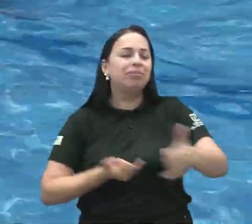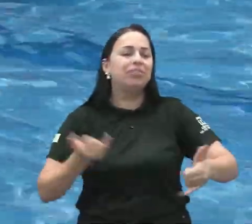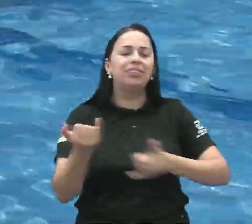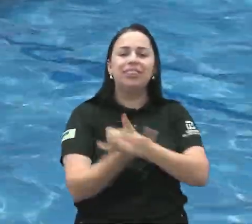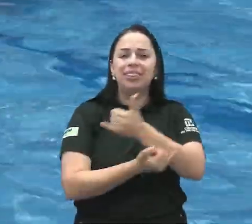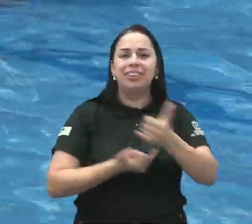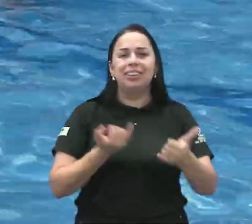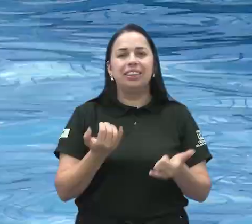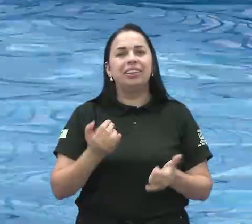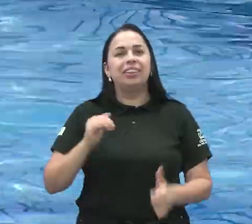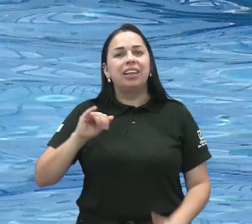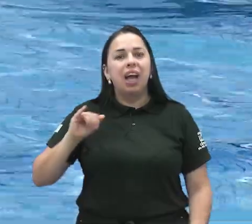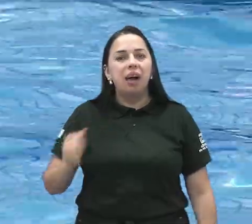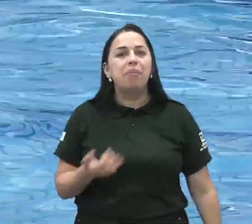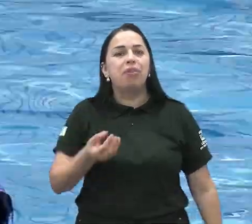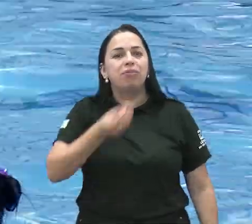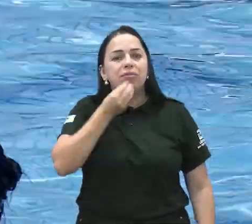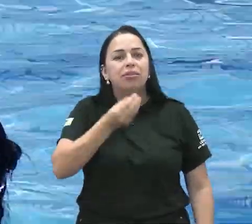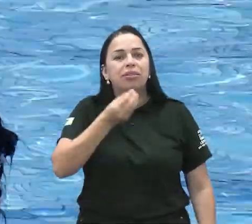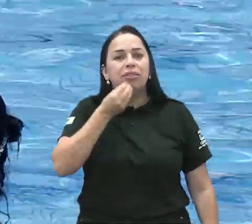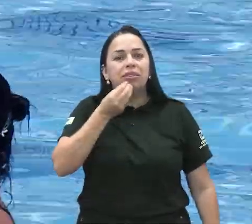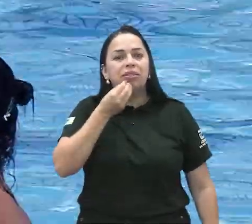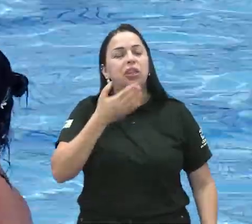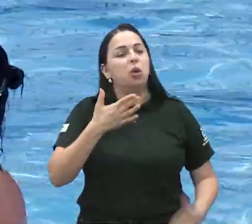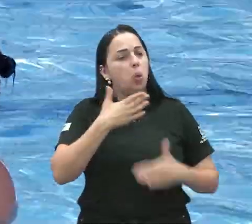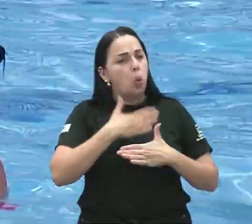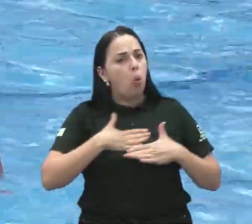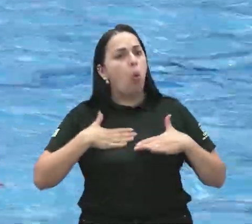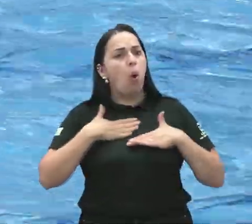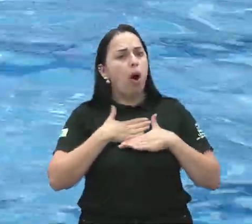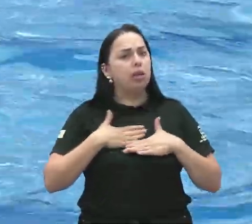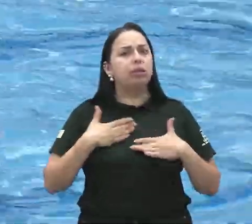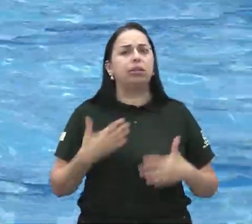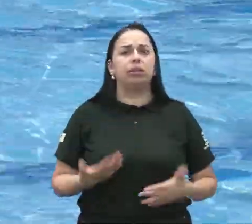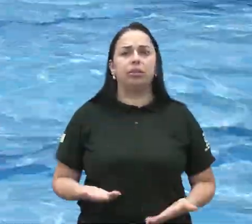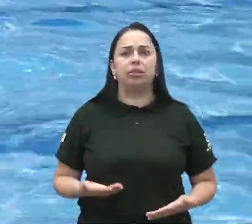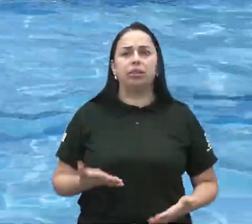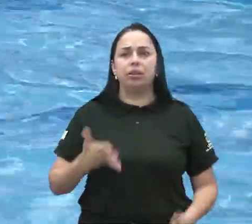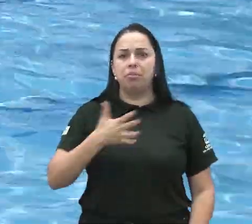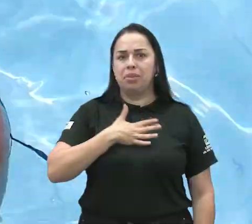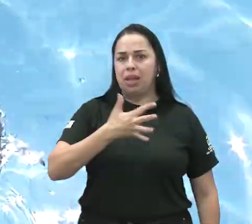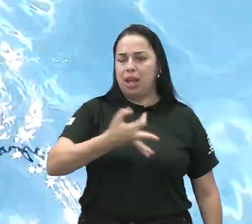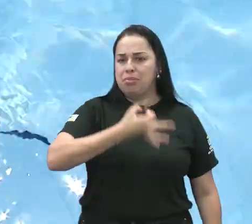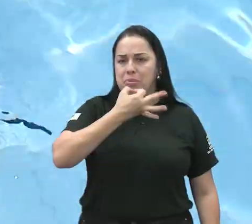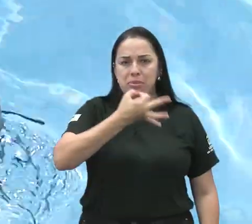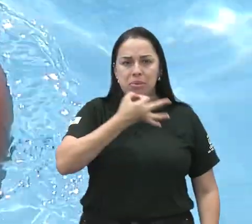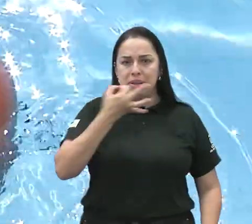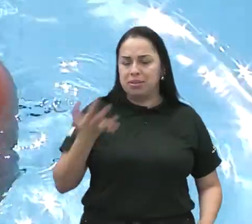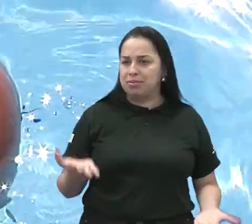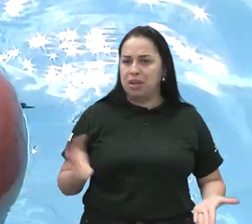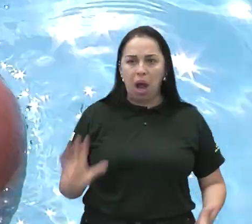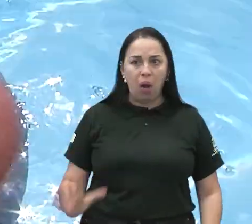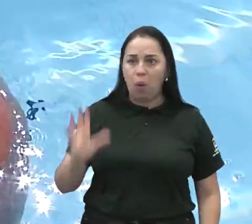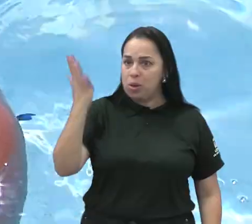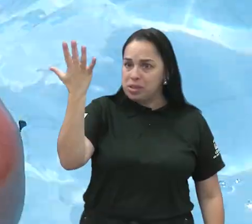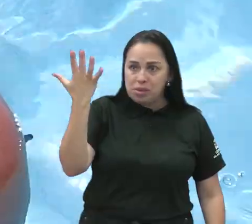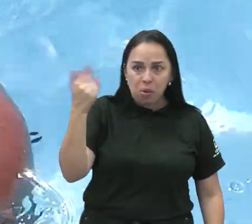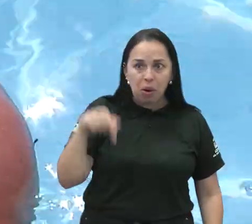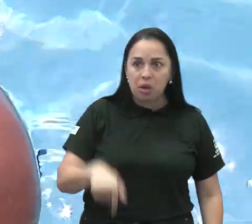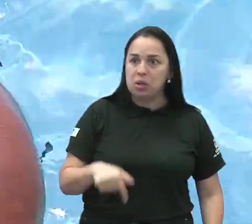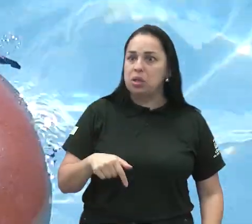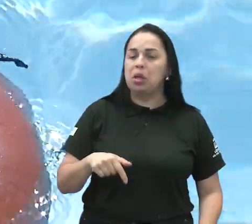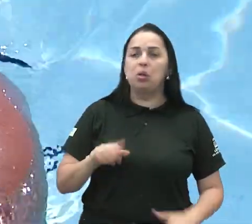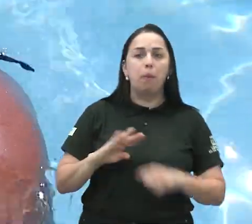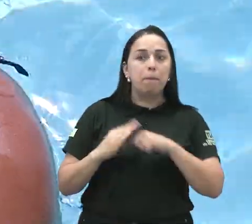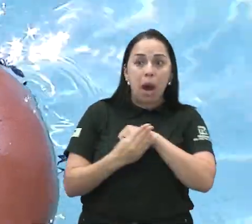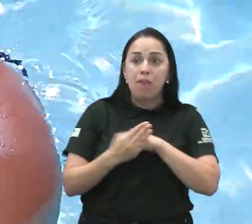é garantida. E quem aproveita o espaço, aprova a iniciativa. Eu acho que foi uma das melhores coisas que aconteceu